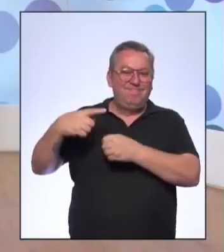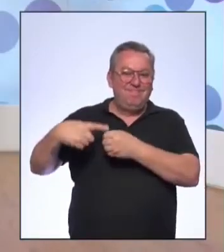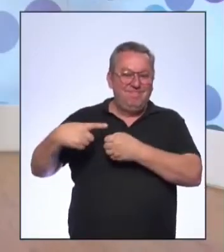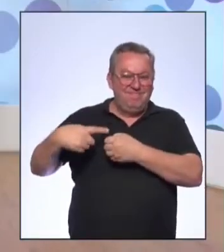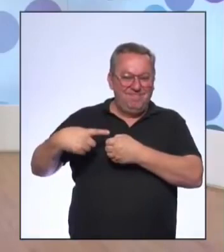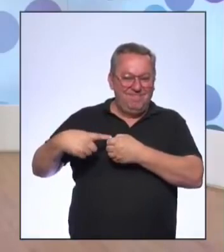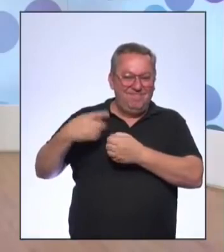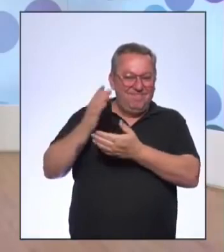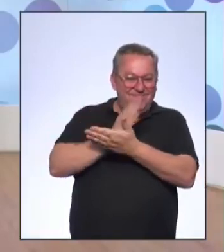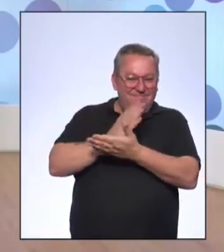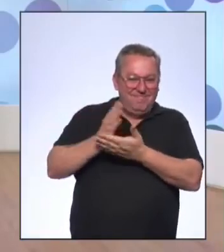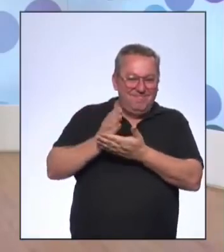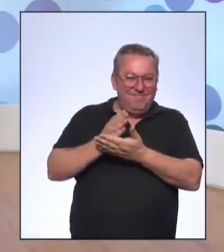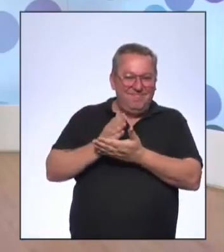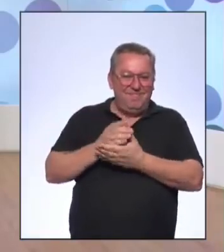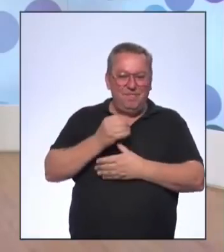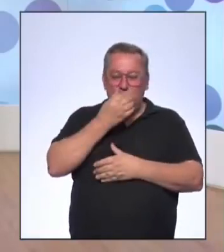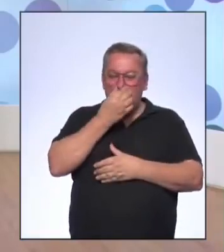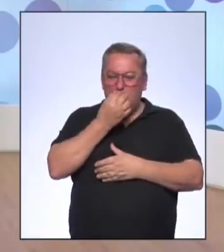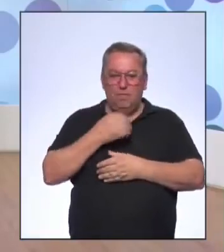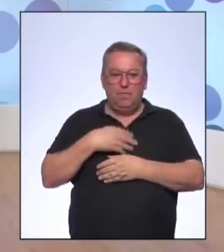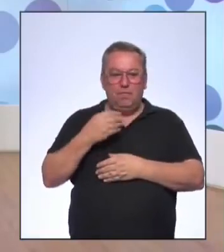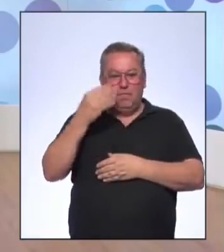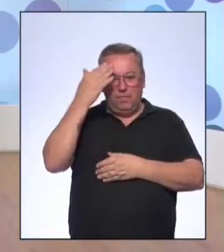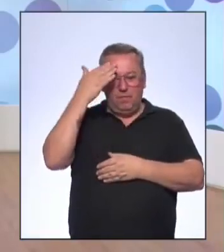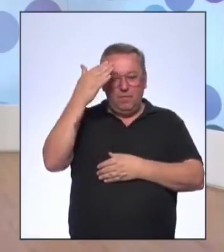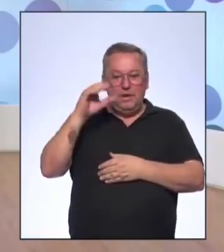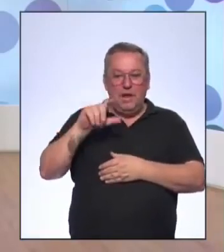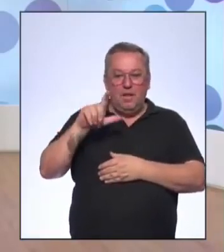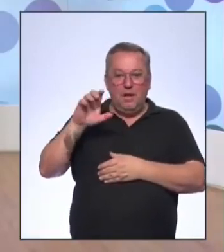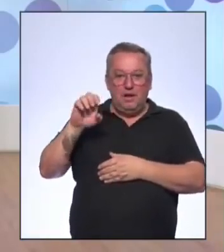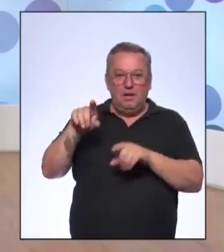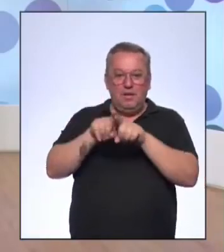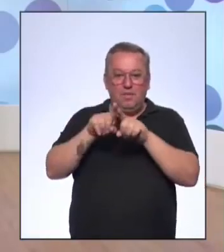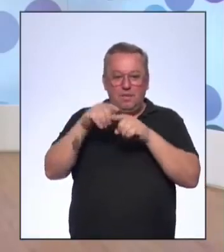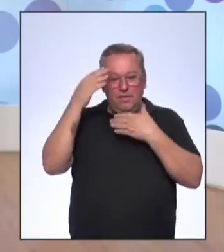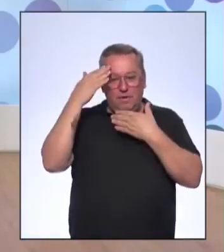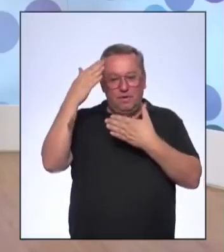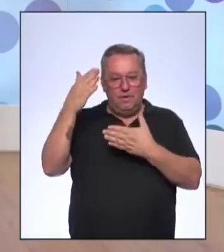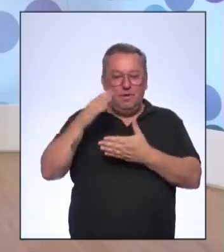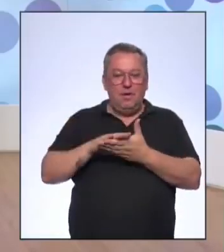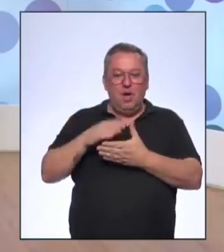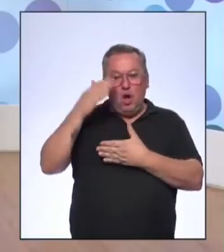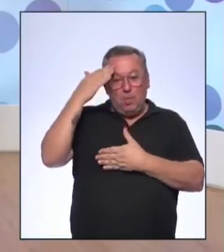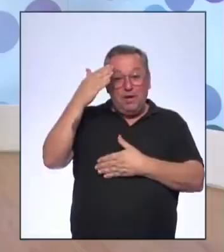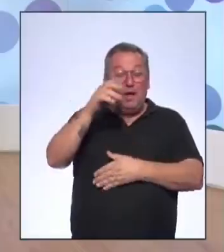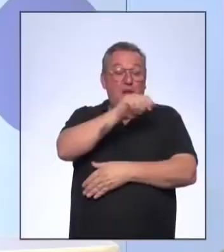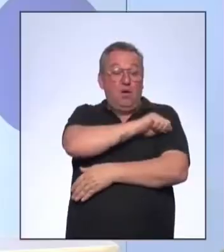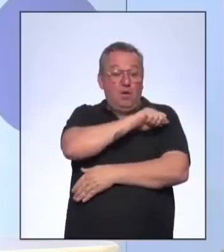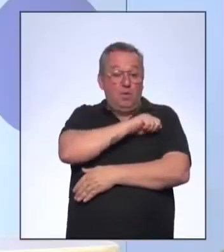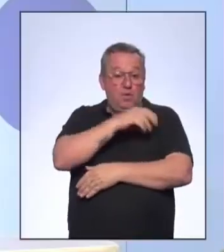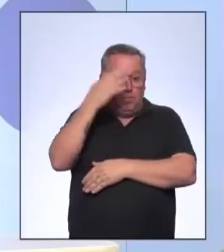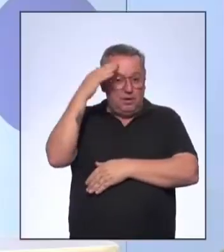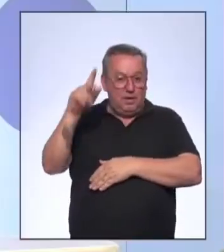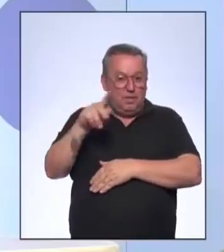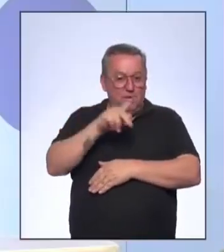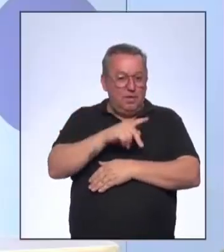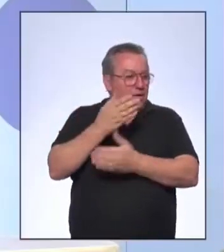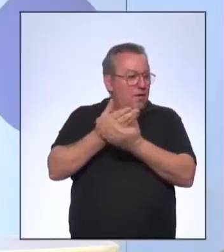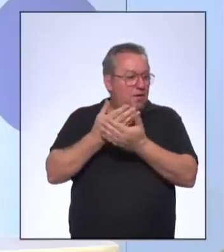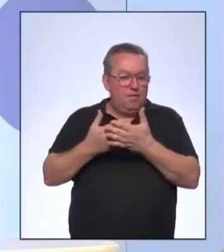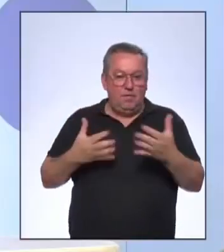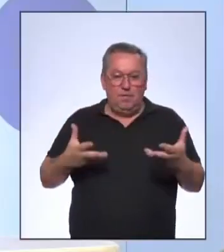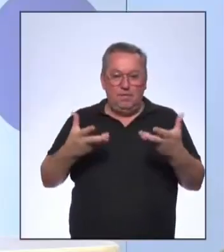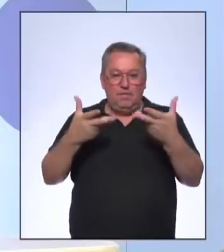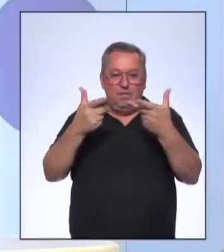bem dividido aqui. Exato. Muito obrigado, viu, Ale? Eu que agradeço, Jonas. Obrigada, alunos. Obrigada, professores. Essa aula foi